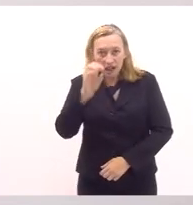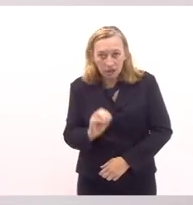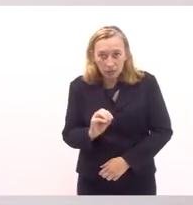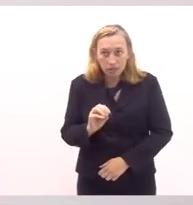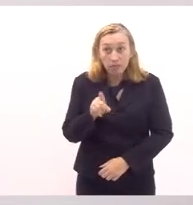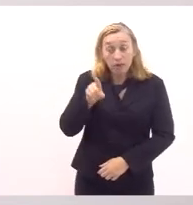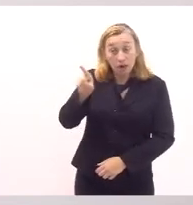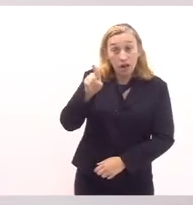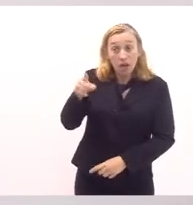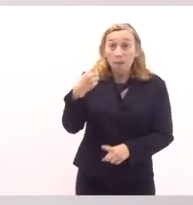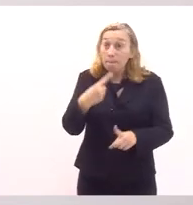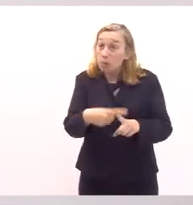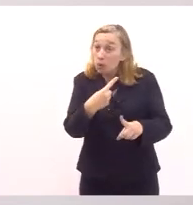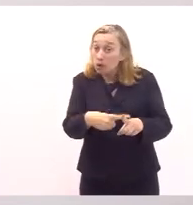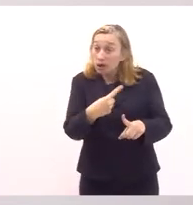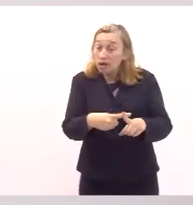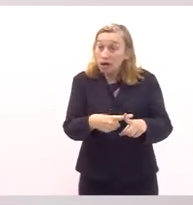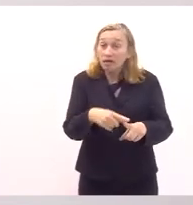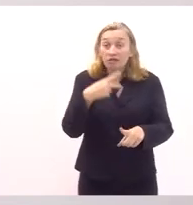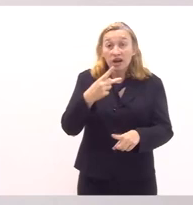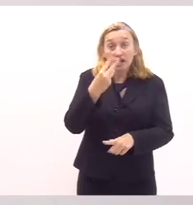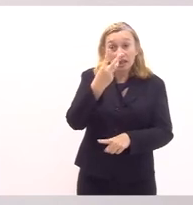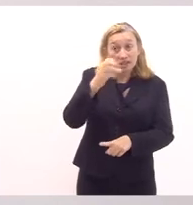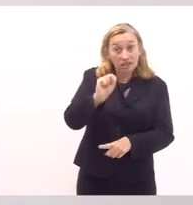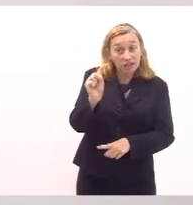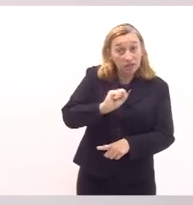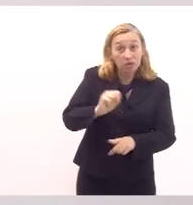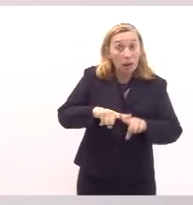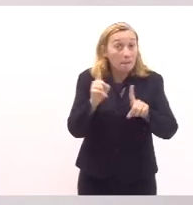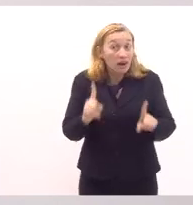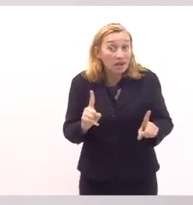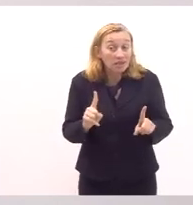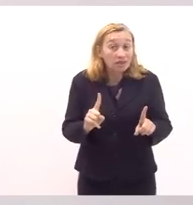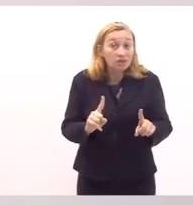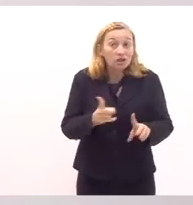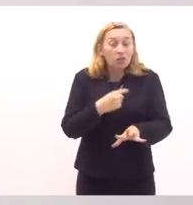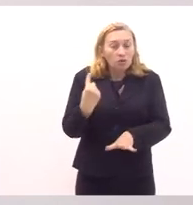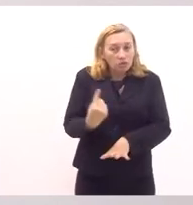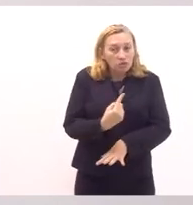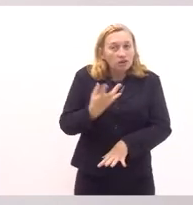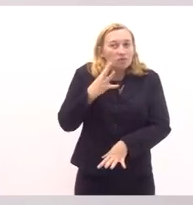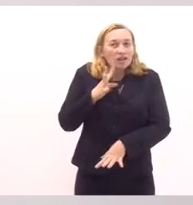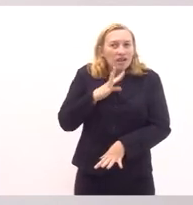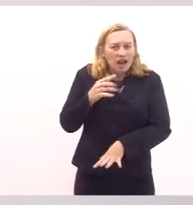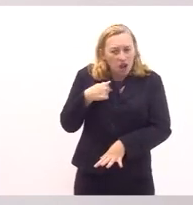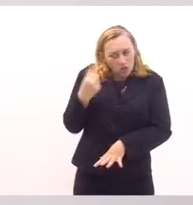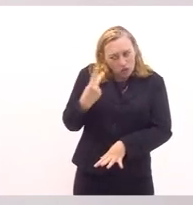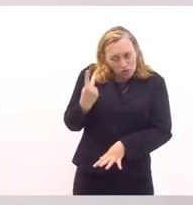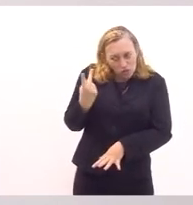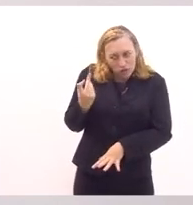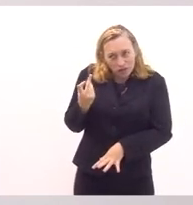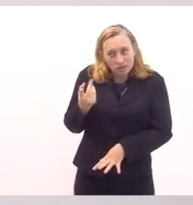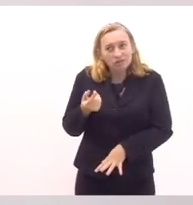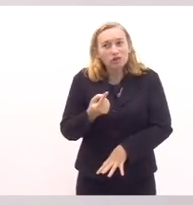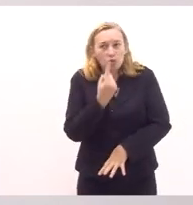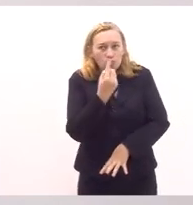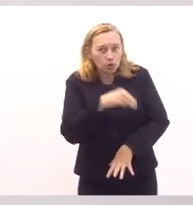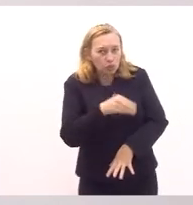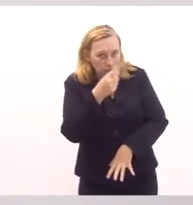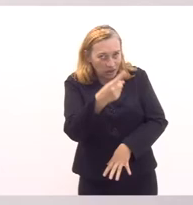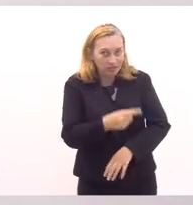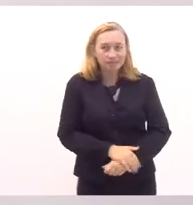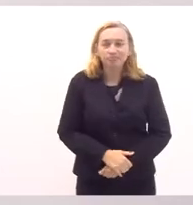ele, porque disseram para dar 30 segundos, mas como a gente é legal, eu e você, a gente vai dar um minuto para